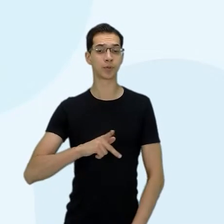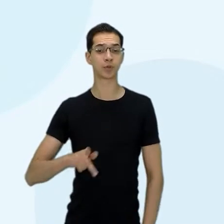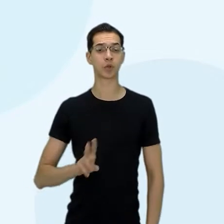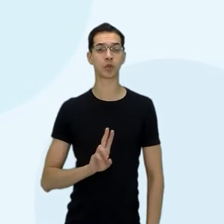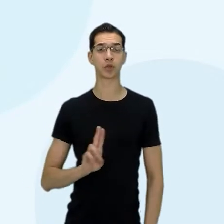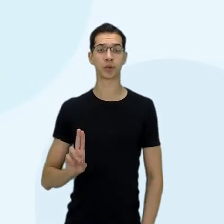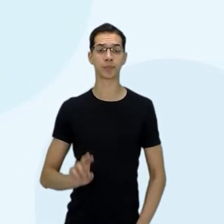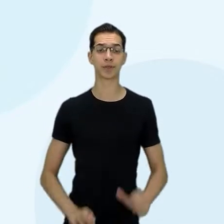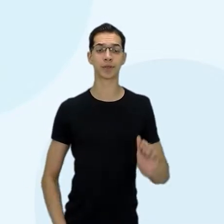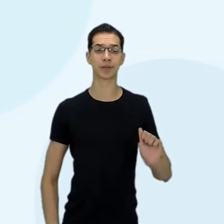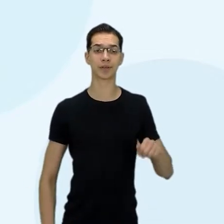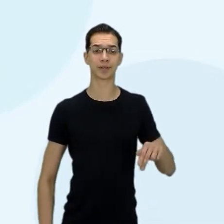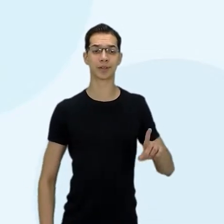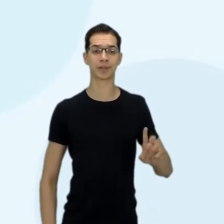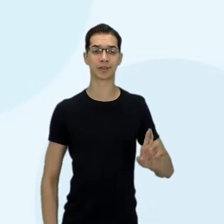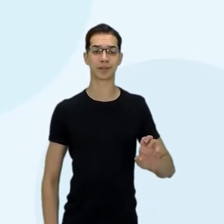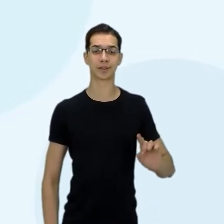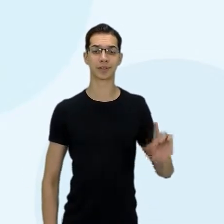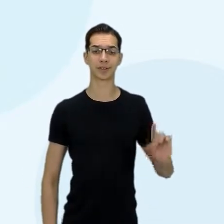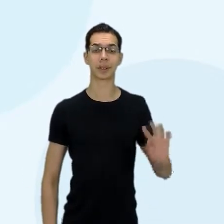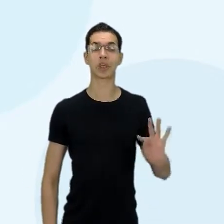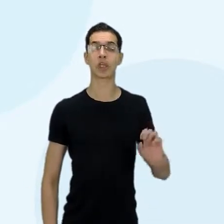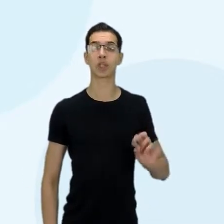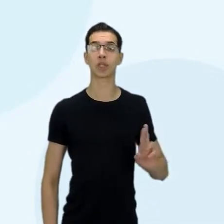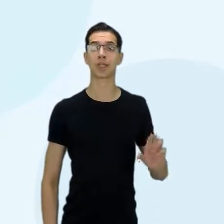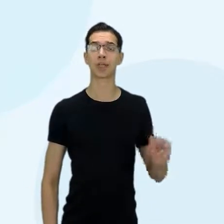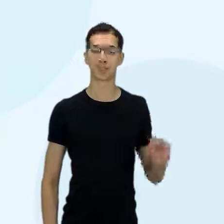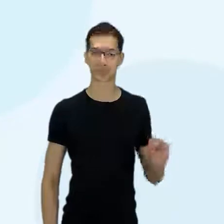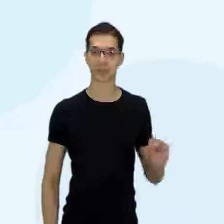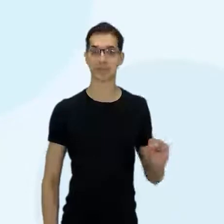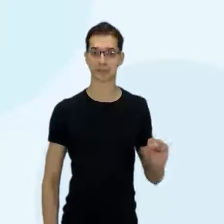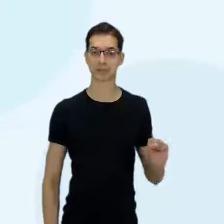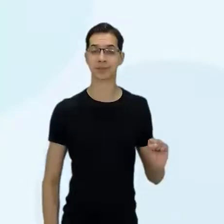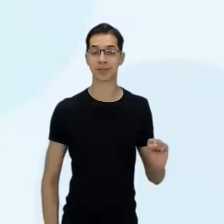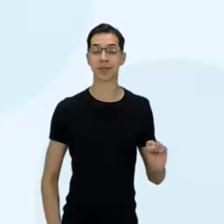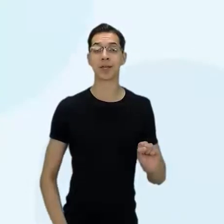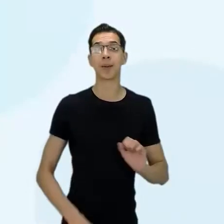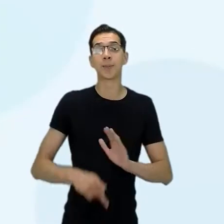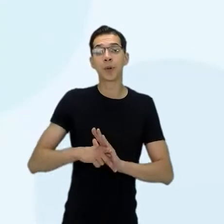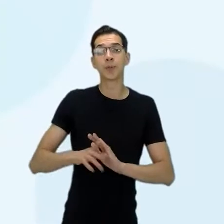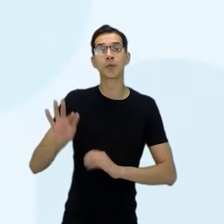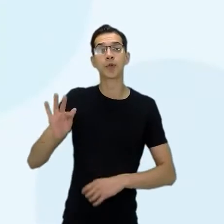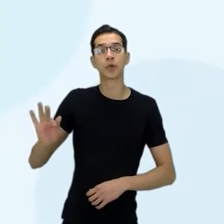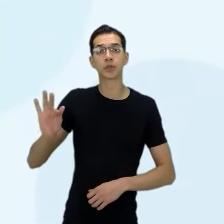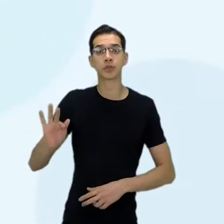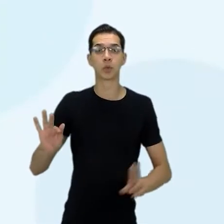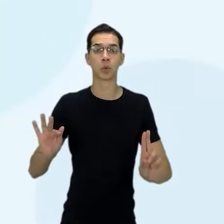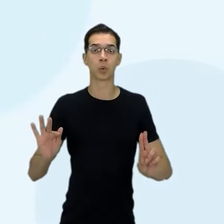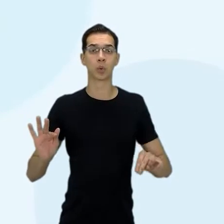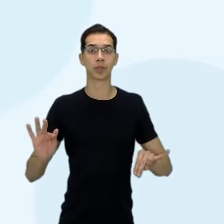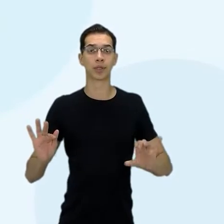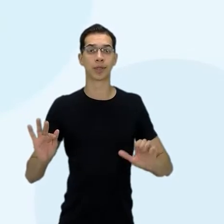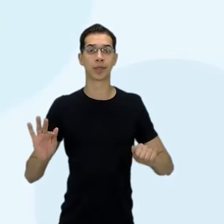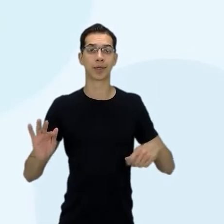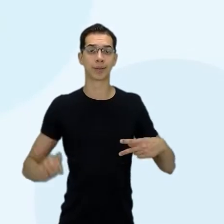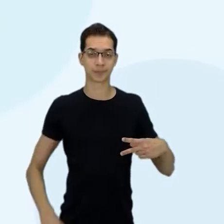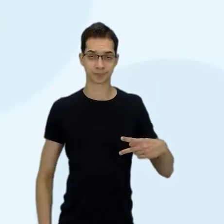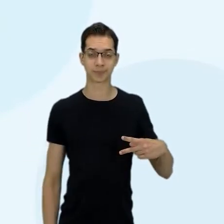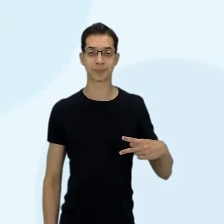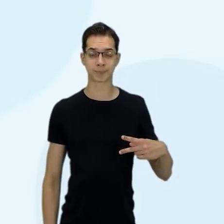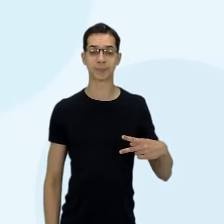Koch Torres Assis, lá da Unicamp, tendo como base as ideias aí desse